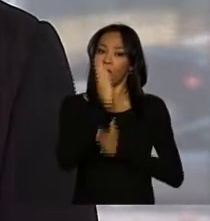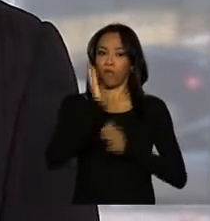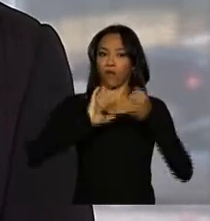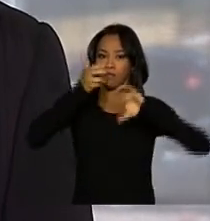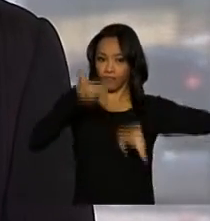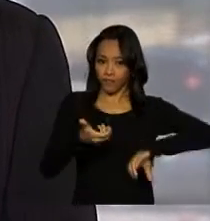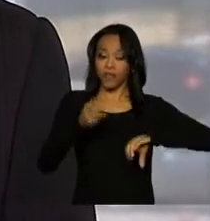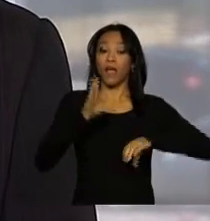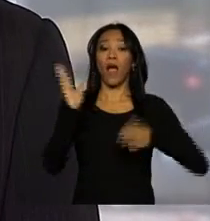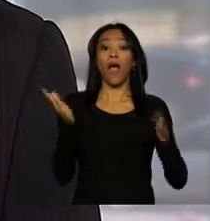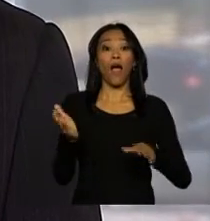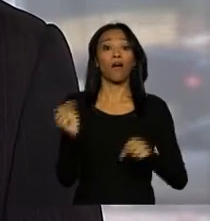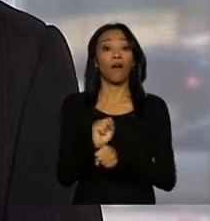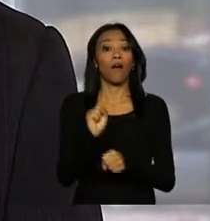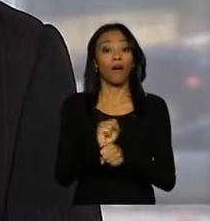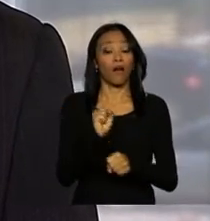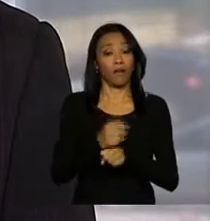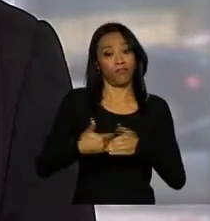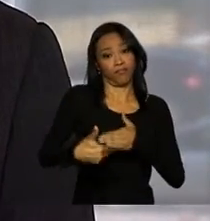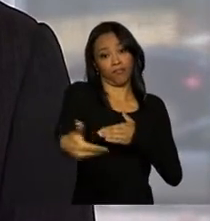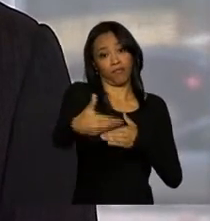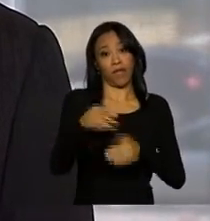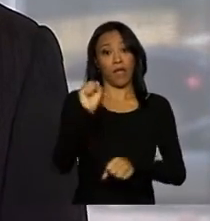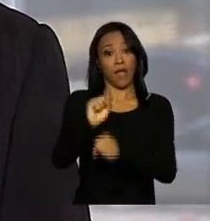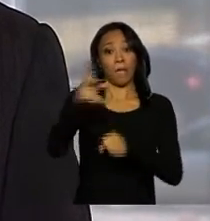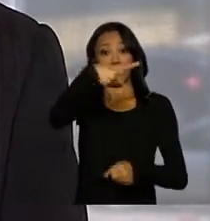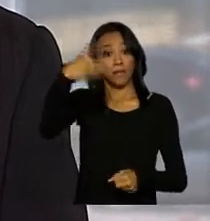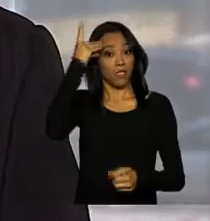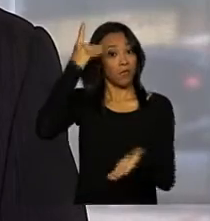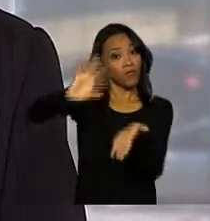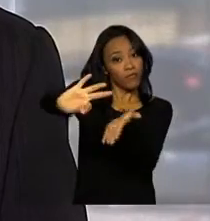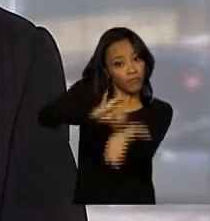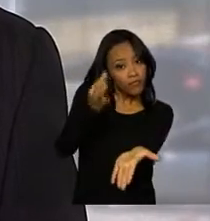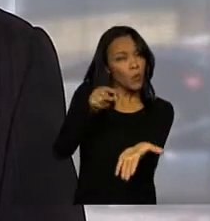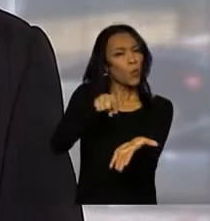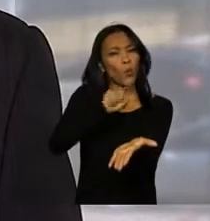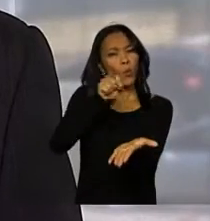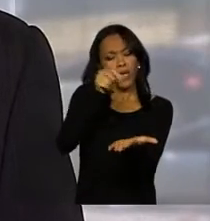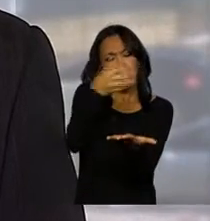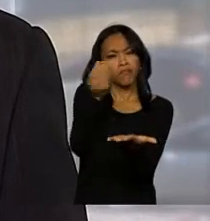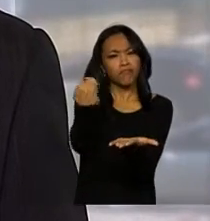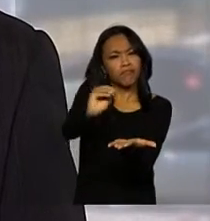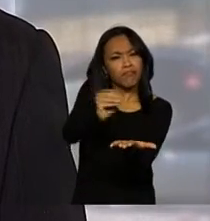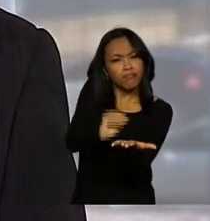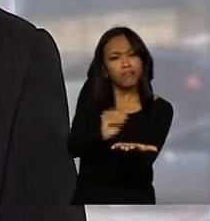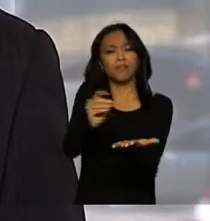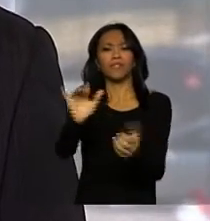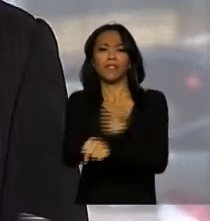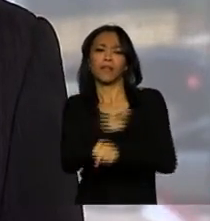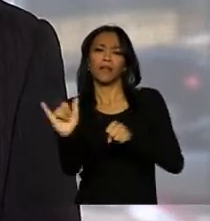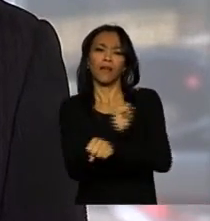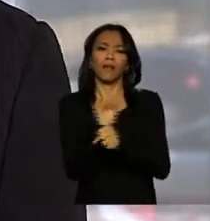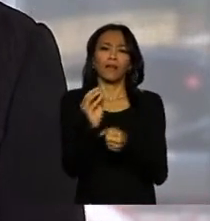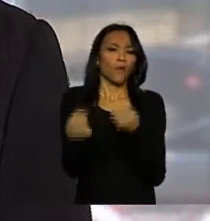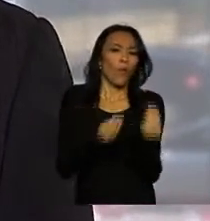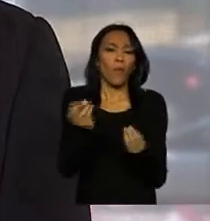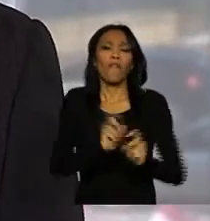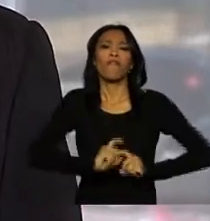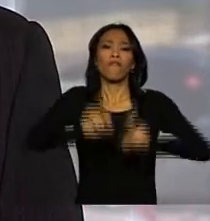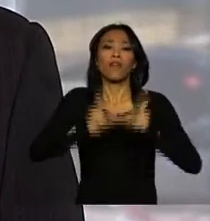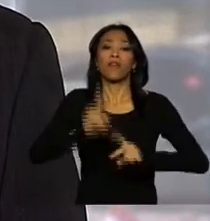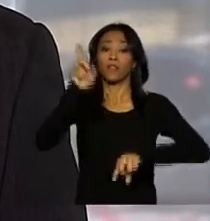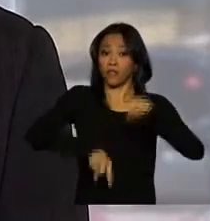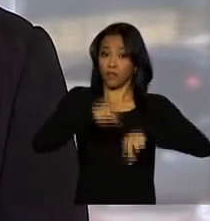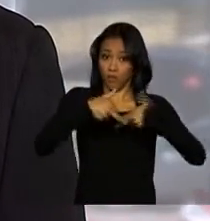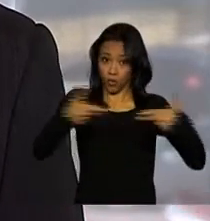ratificado pela presidenta dilma rousseff esse acordo que simplifica uma série de procedimentos aduaneiros para a importação e exportação